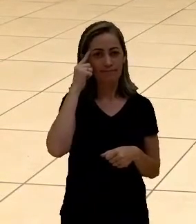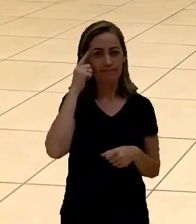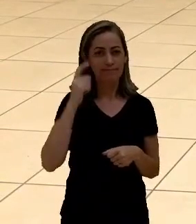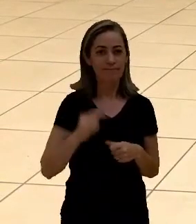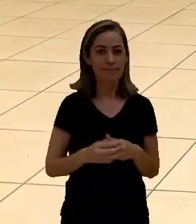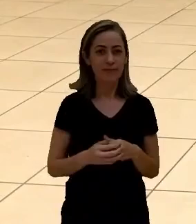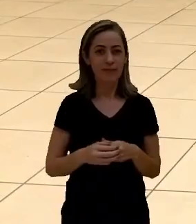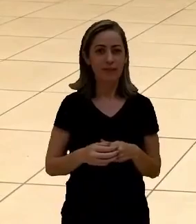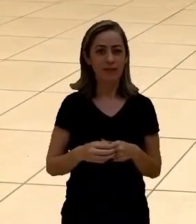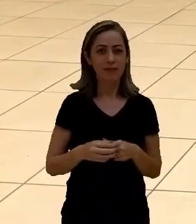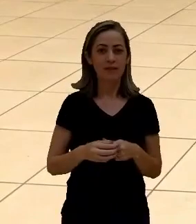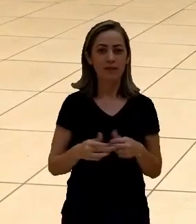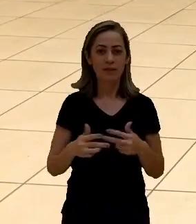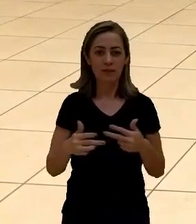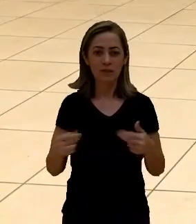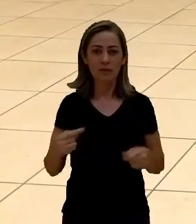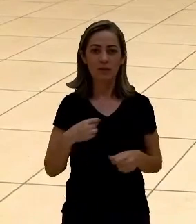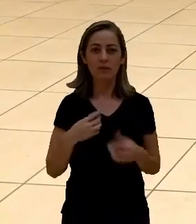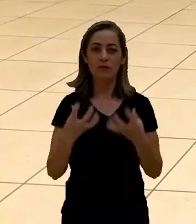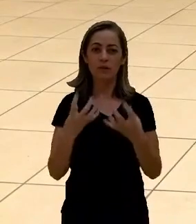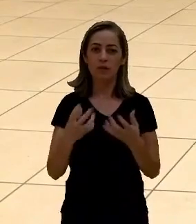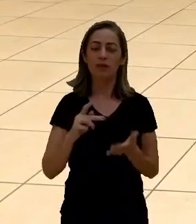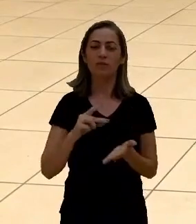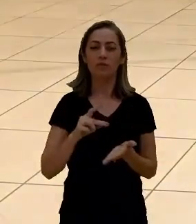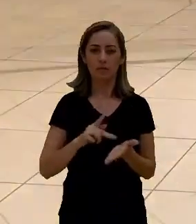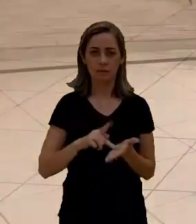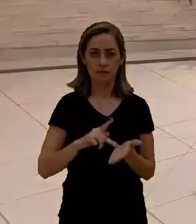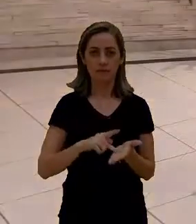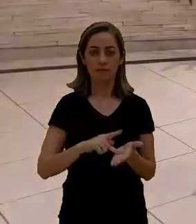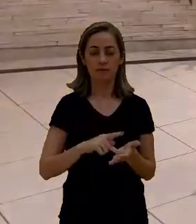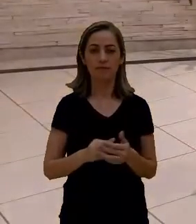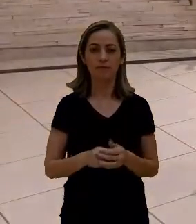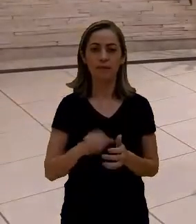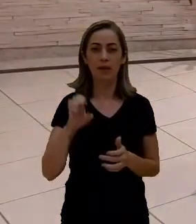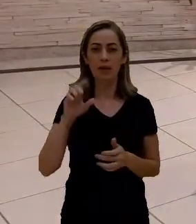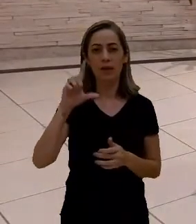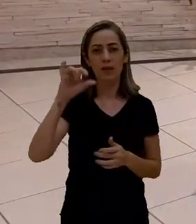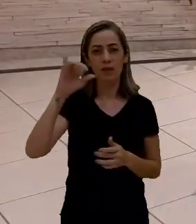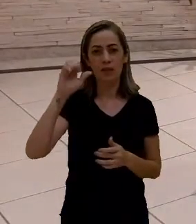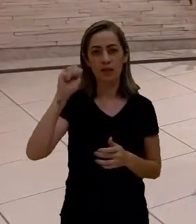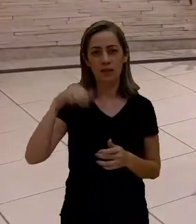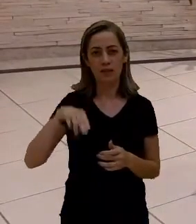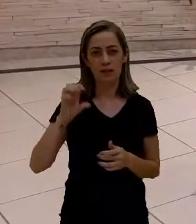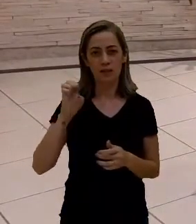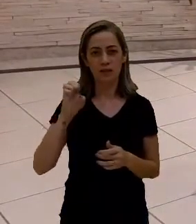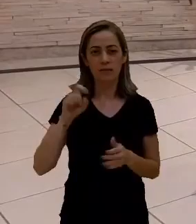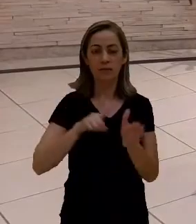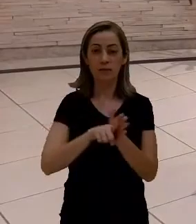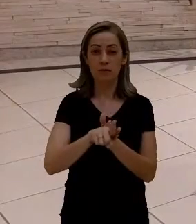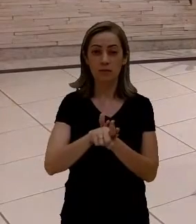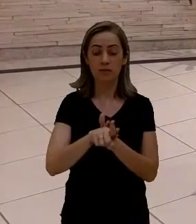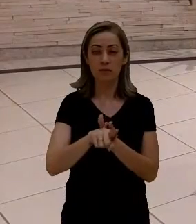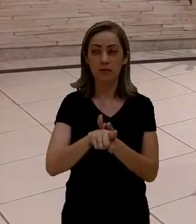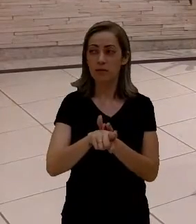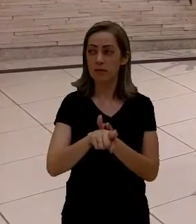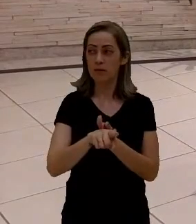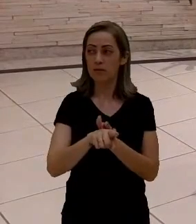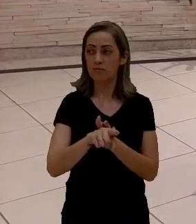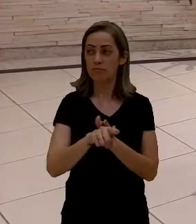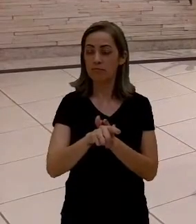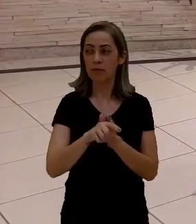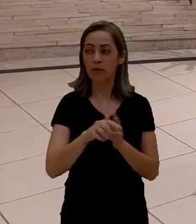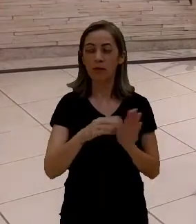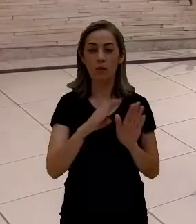tenho que chegar antes da processão do padre a Eliane mandou aqui perguntando sobre o silêncio uma orientação PR as pessoas durante a